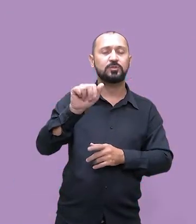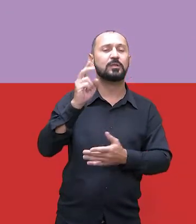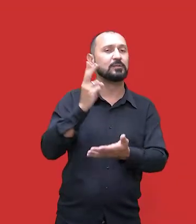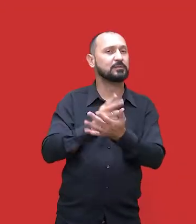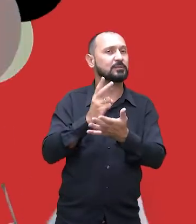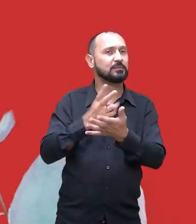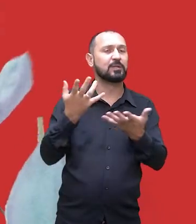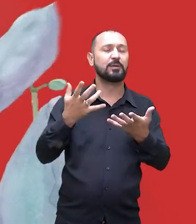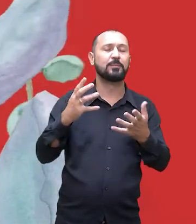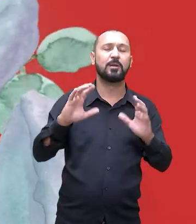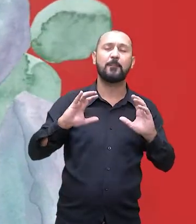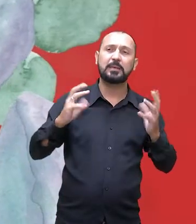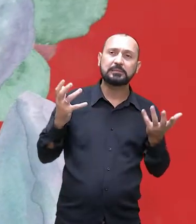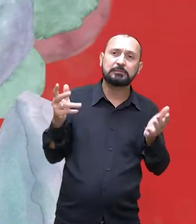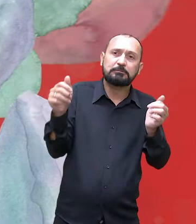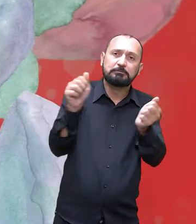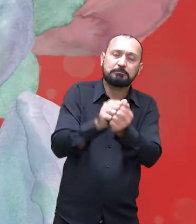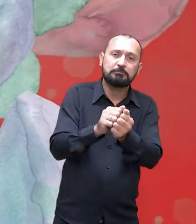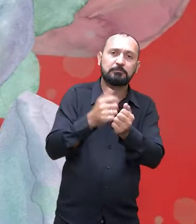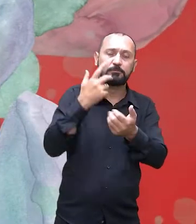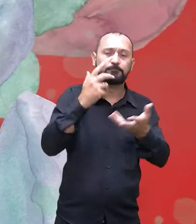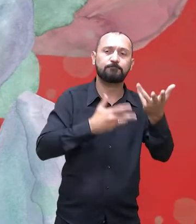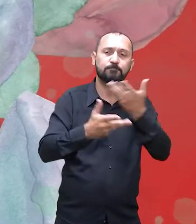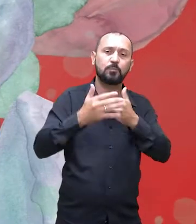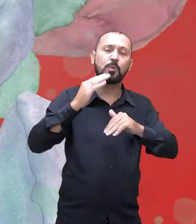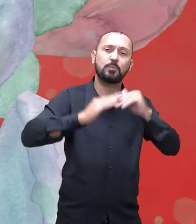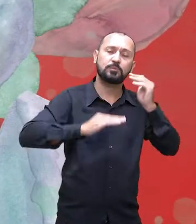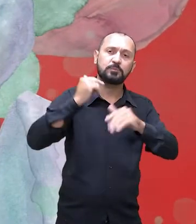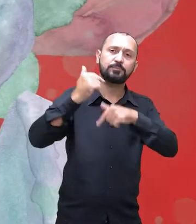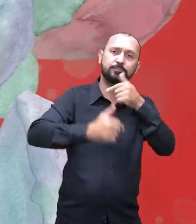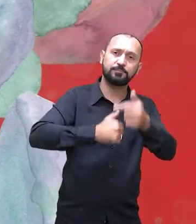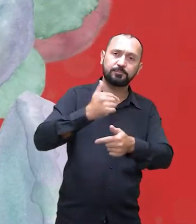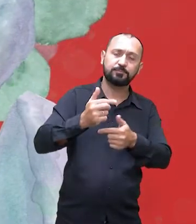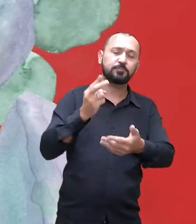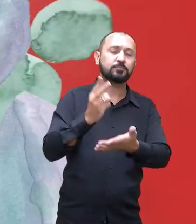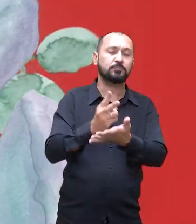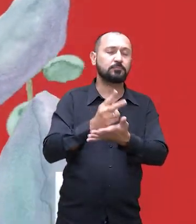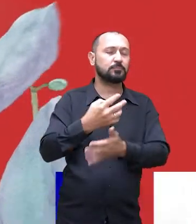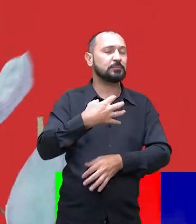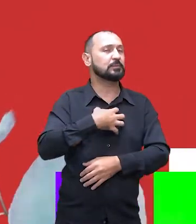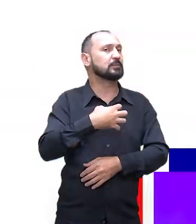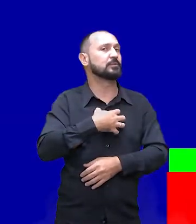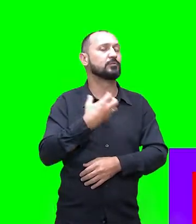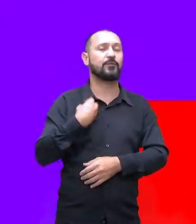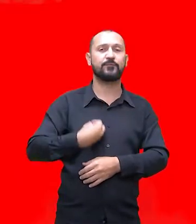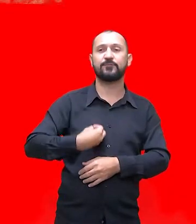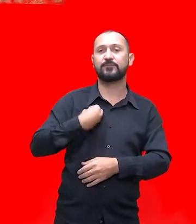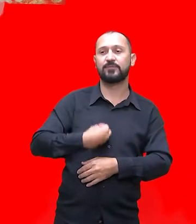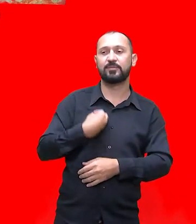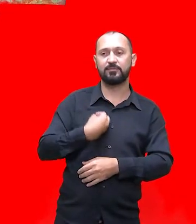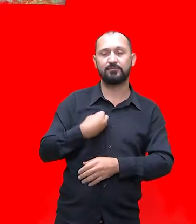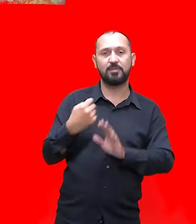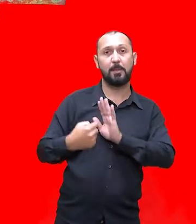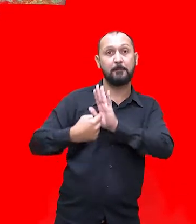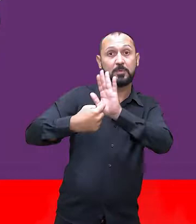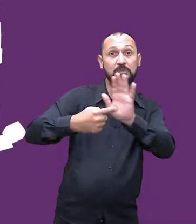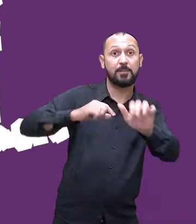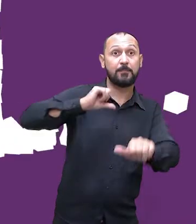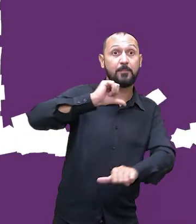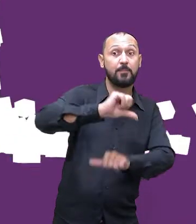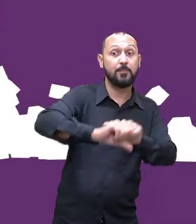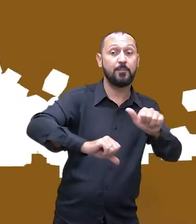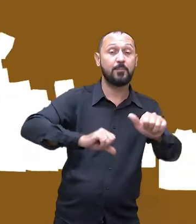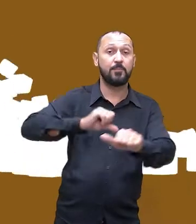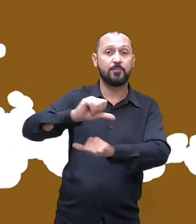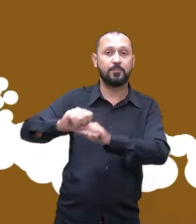um respeito ao profissional que está ali trabalhando, ao que ele está sentindo, ao que ele está vivendo, ao que ele está se transformando, né?